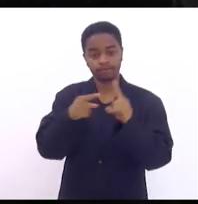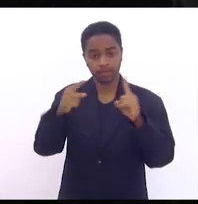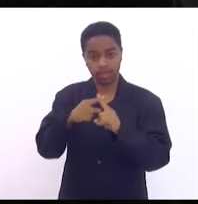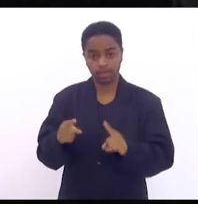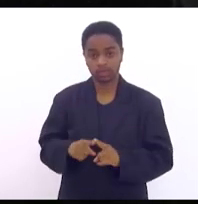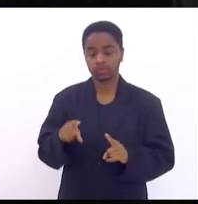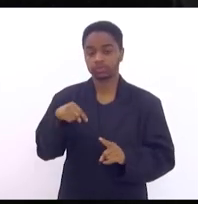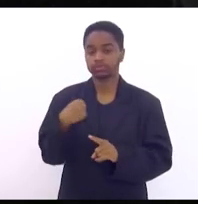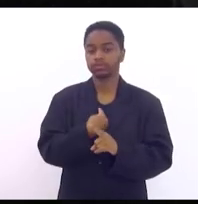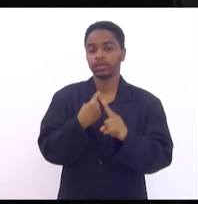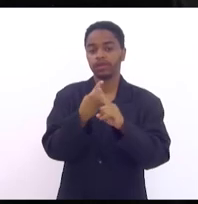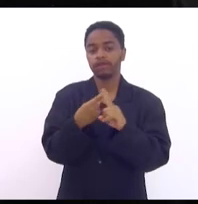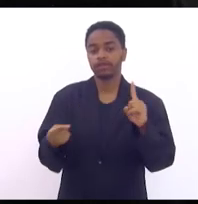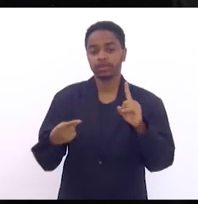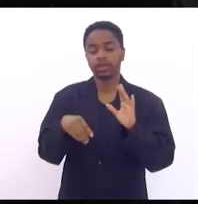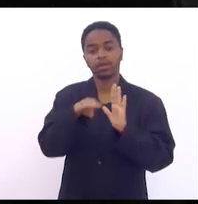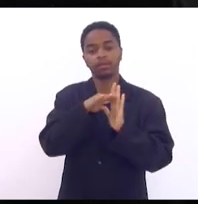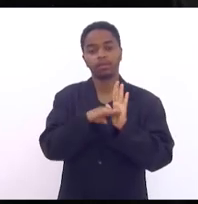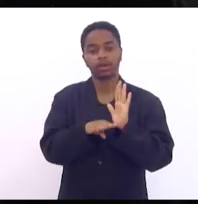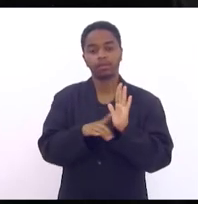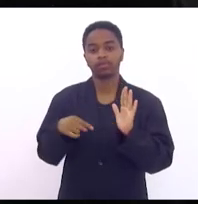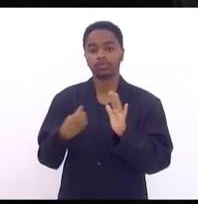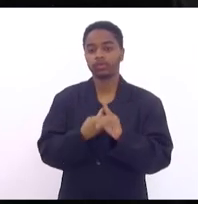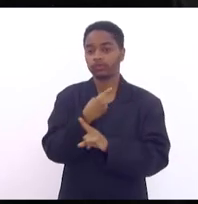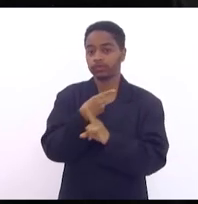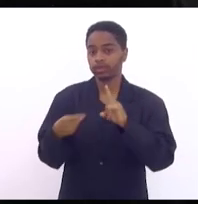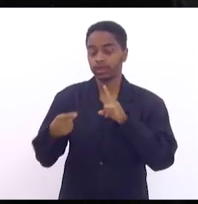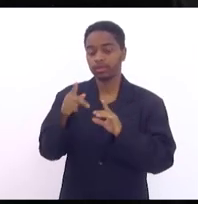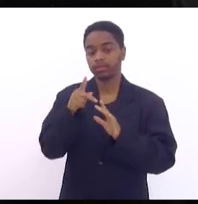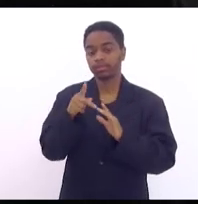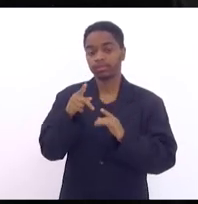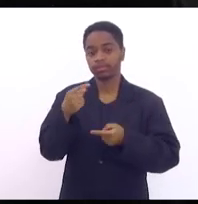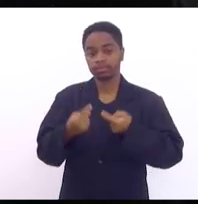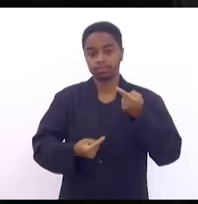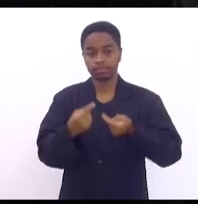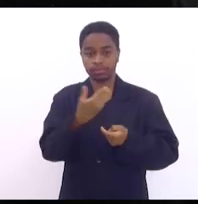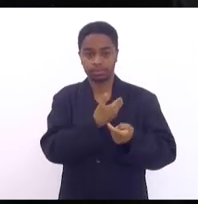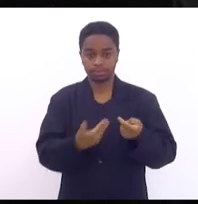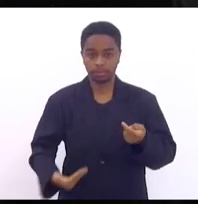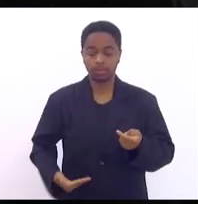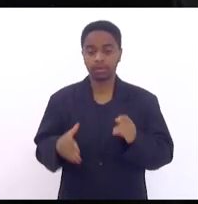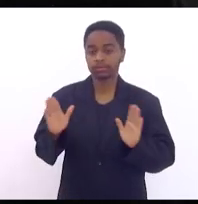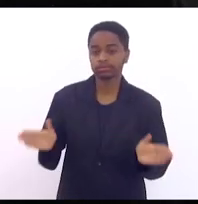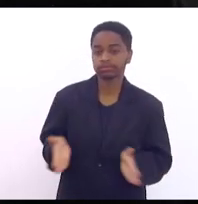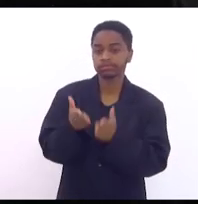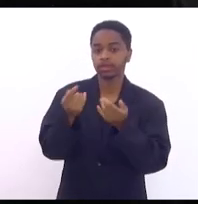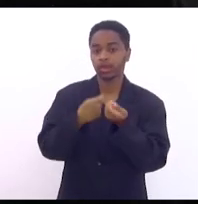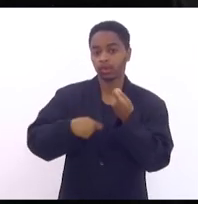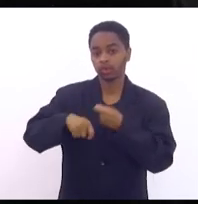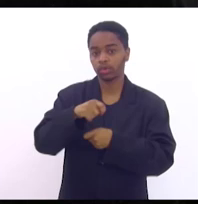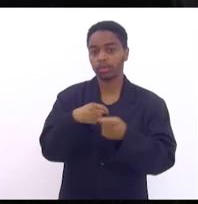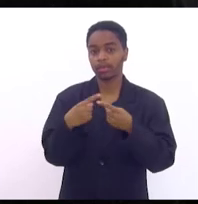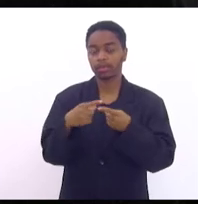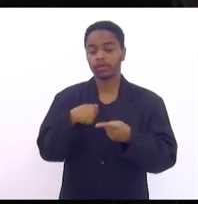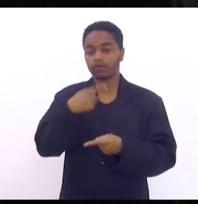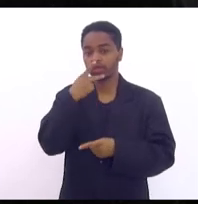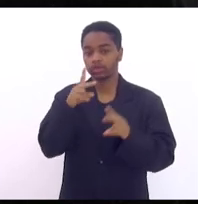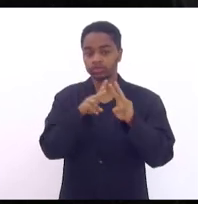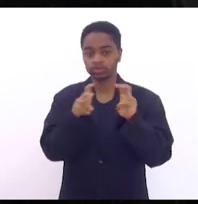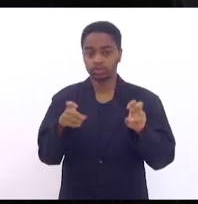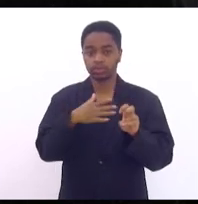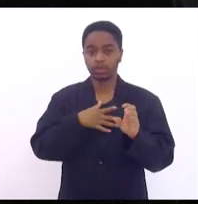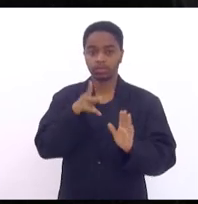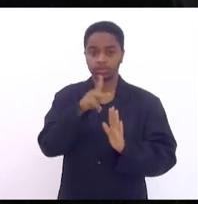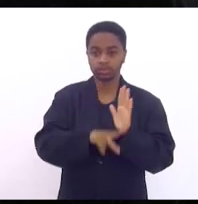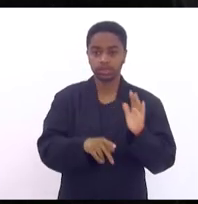vetar programas, vetar políticas públicas que aquecem diretamente a economia. Quando eu falo do meu projeto de